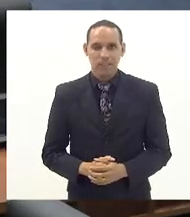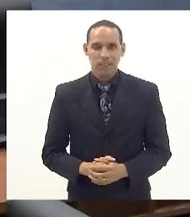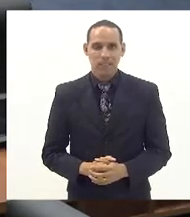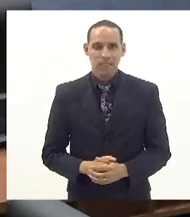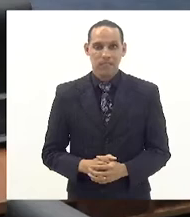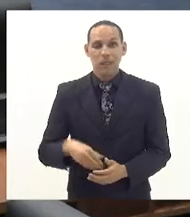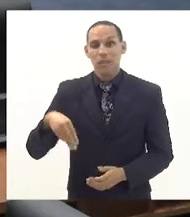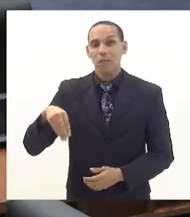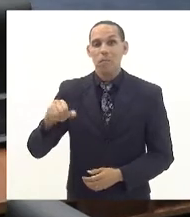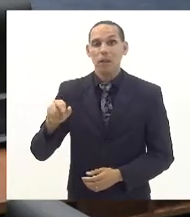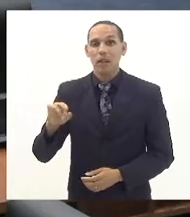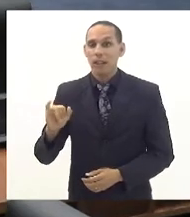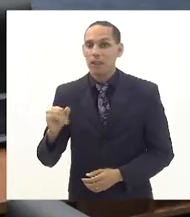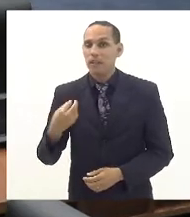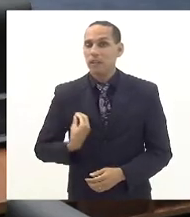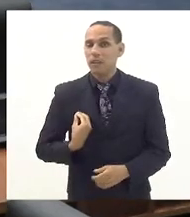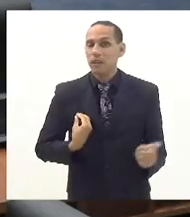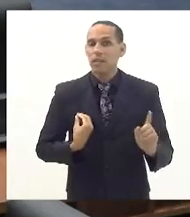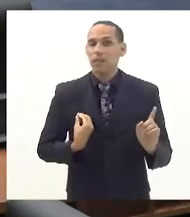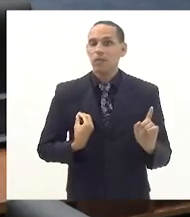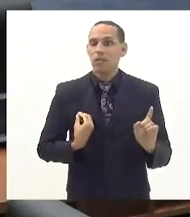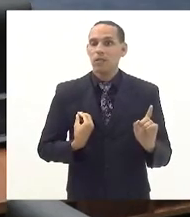Mari não está?